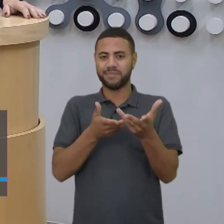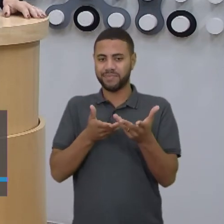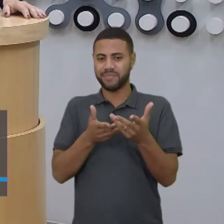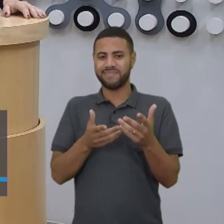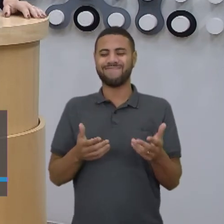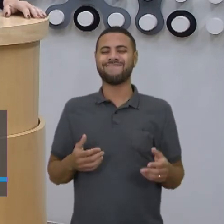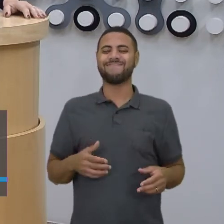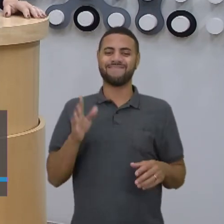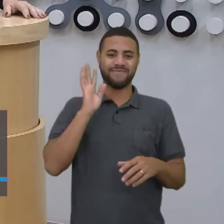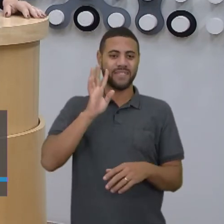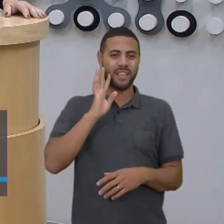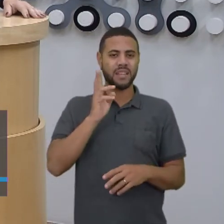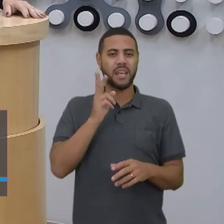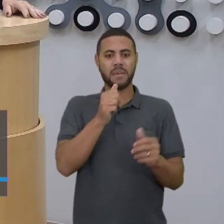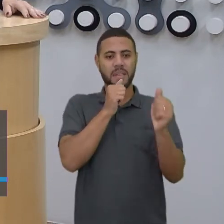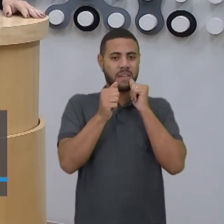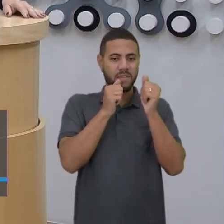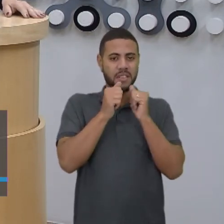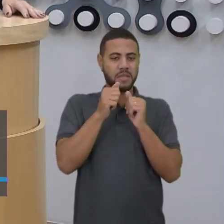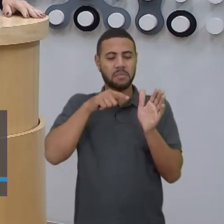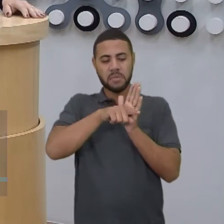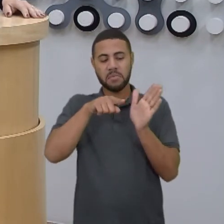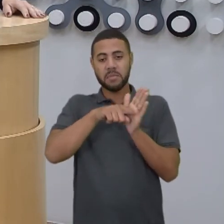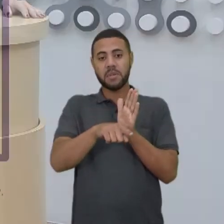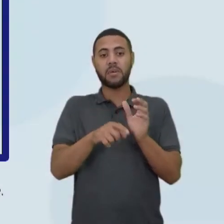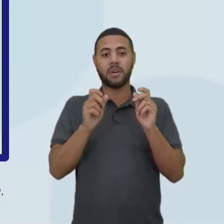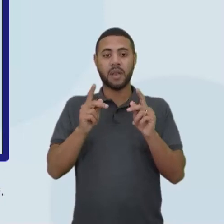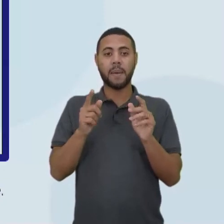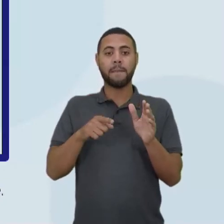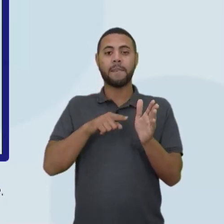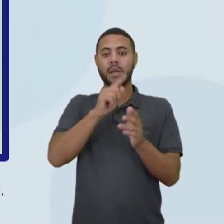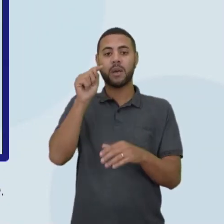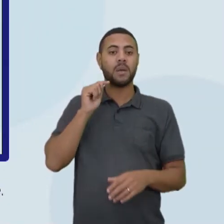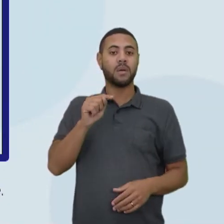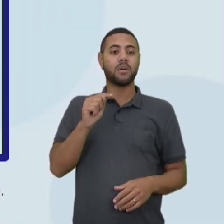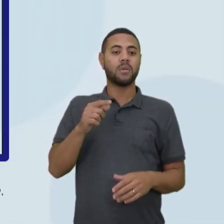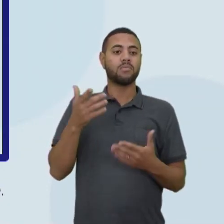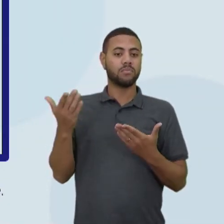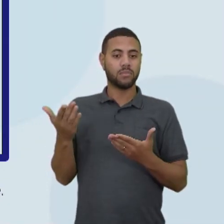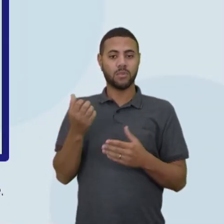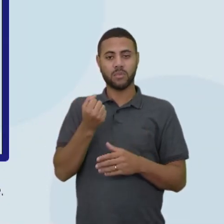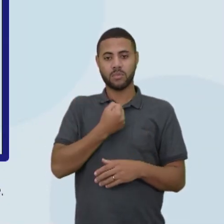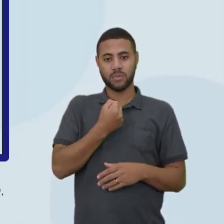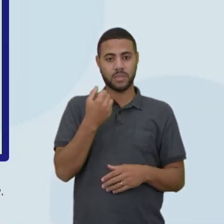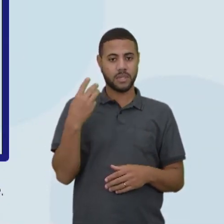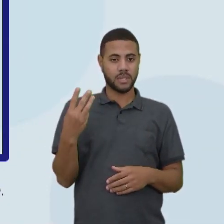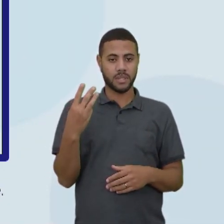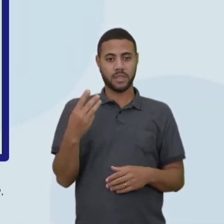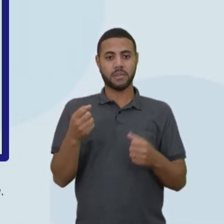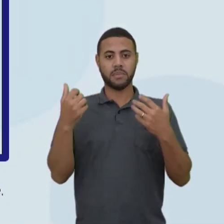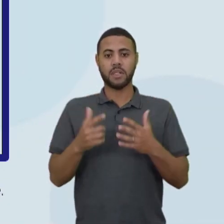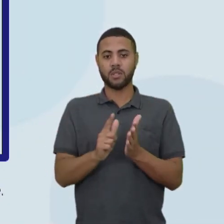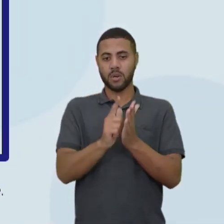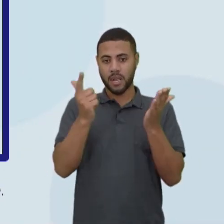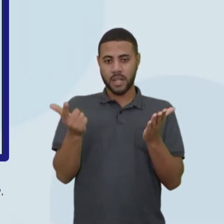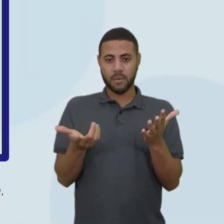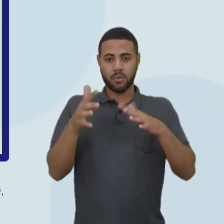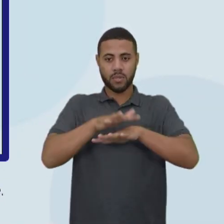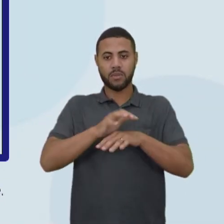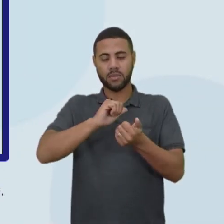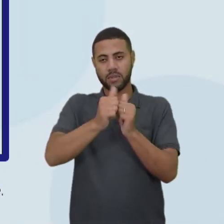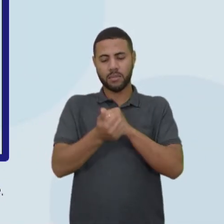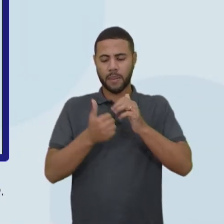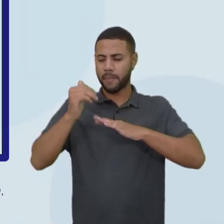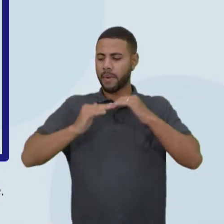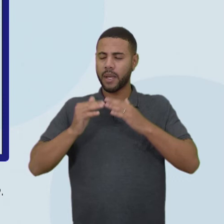maravilhoso aqui. Estou me sentindo entrevistador, está maravilhoso. Opa. Vamos na tela pergunta? Componente 3 é o seu. Jornalismo e inclusão nos esportes, práticas